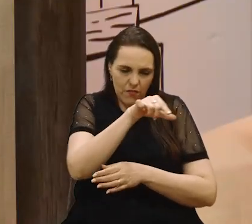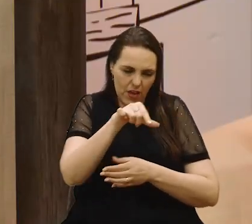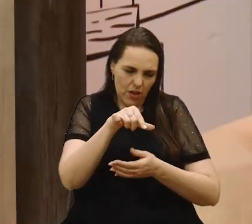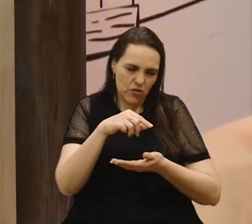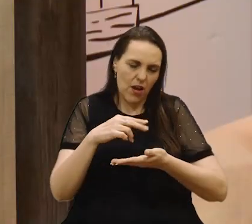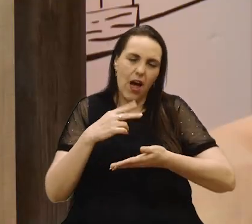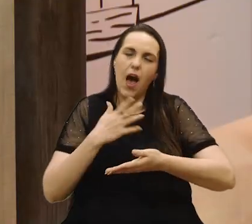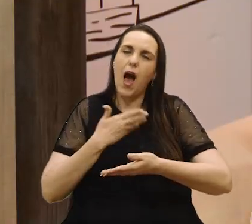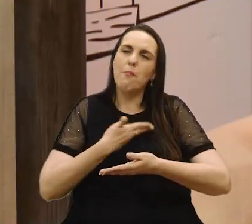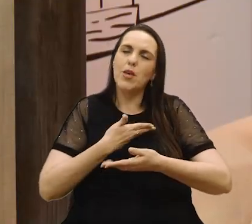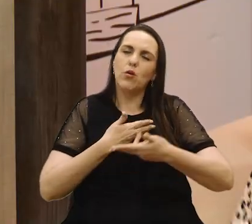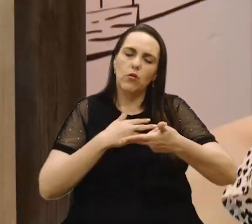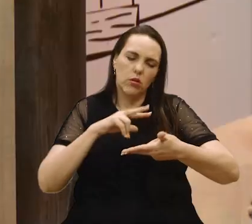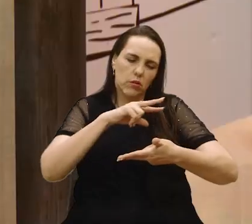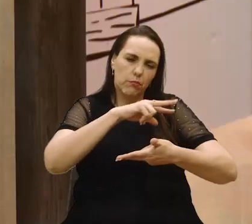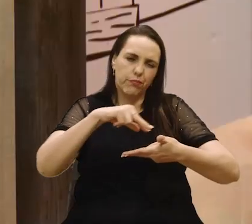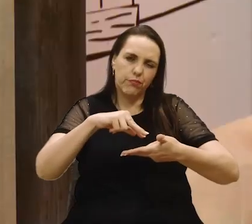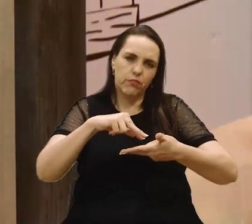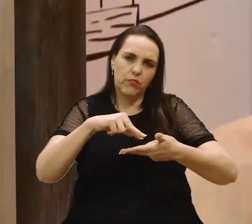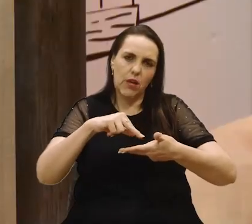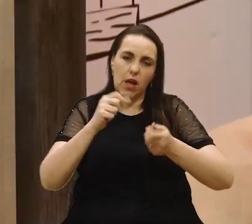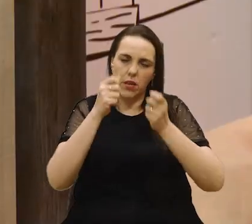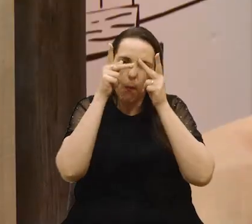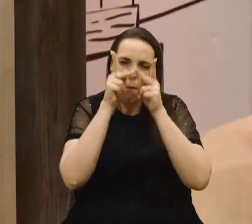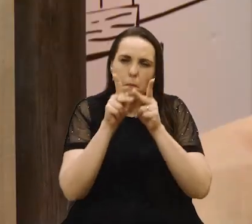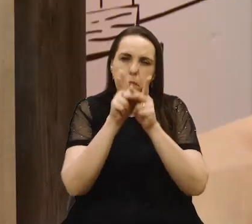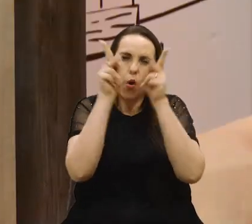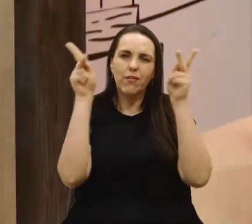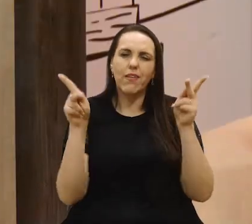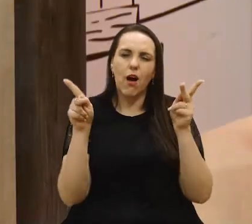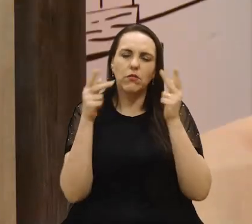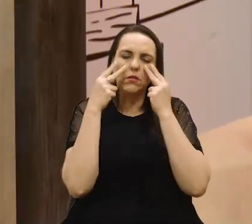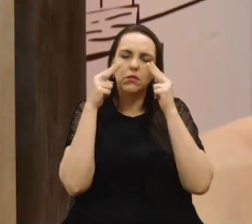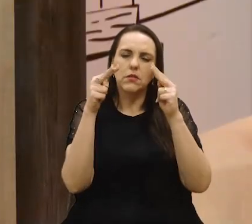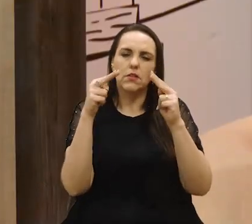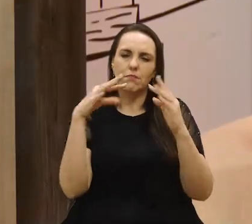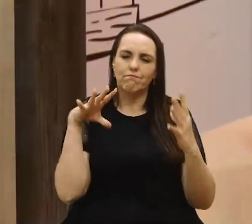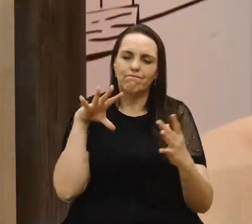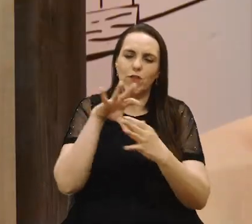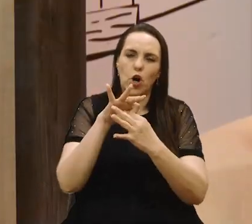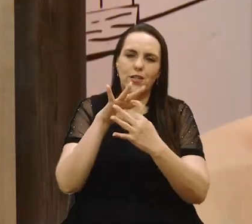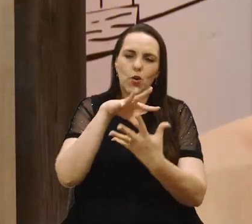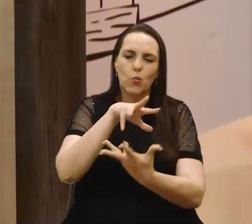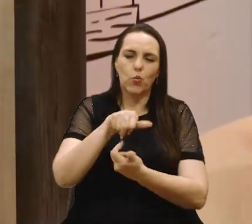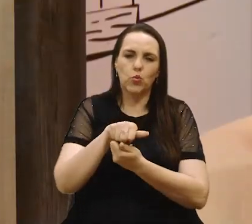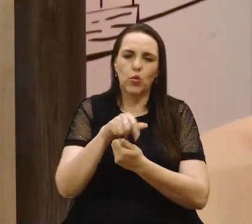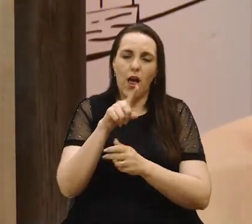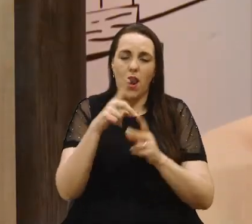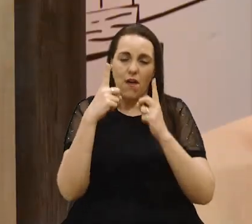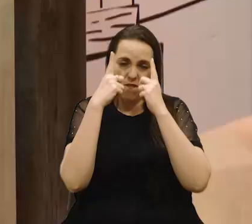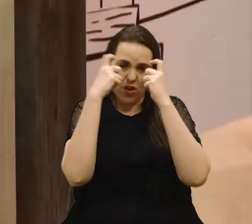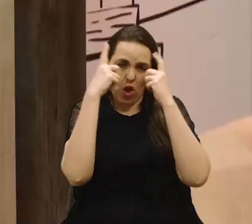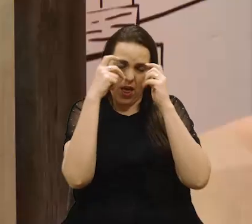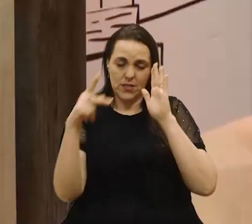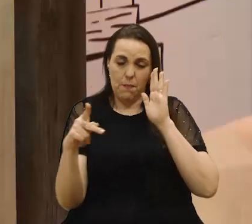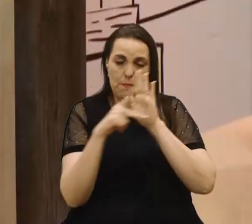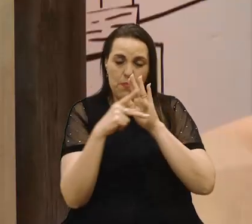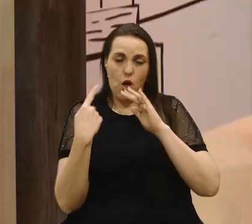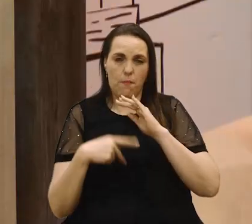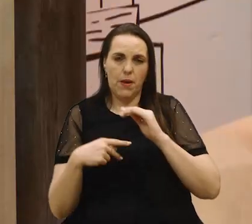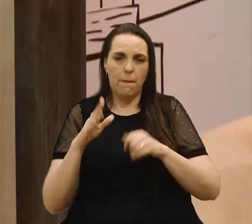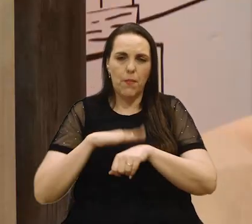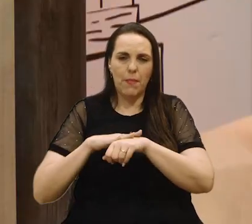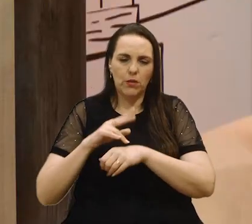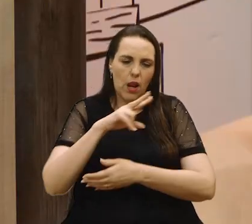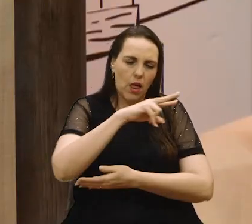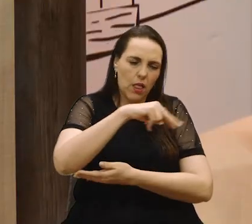fecha o ponto onde ele se abre para o mundo. O portal, digamos assim. Exatamente. Então ela tem essa autoviolência no momento que ela fecha